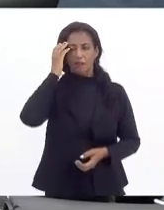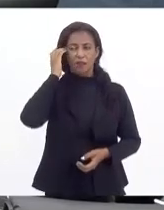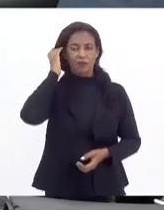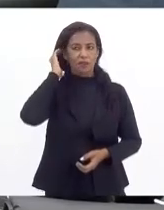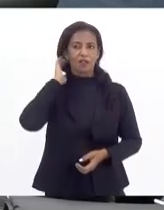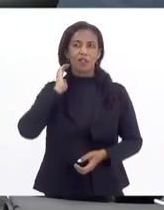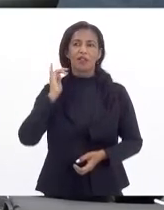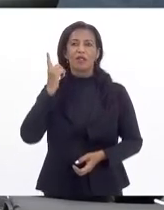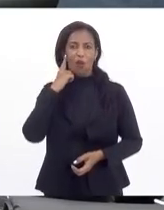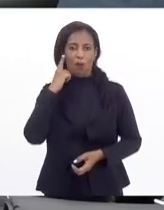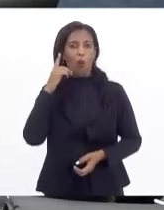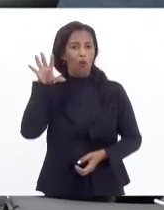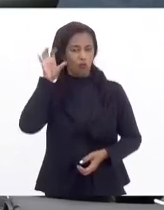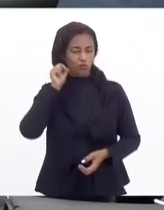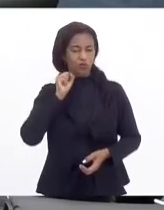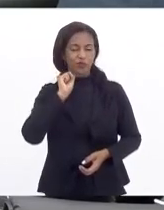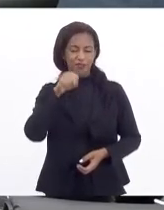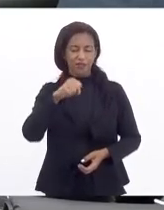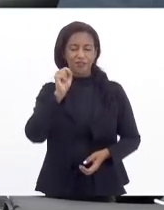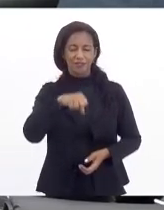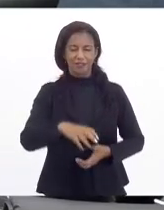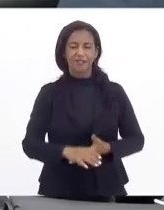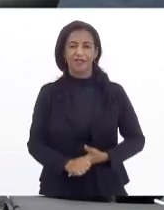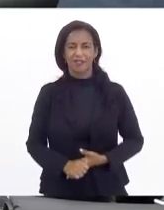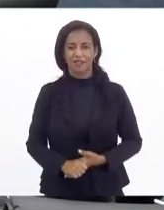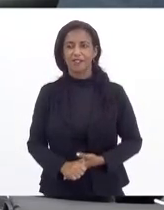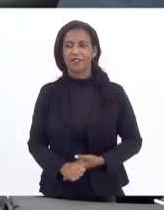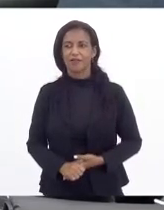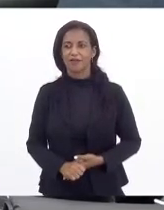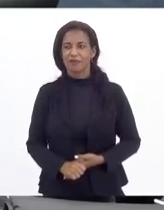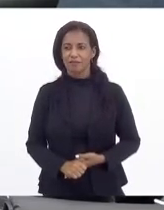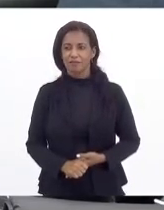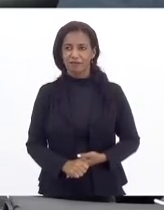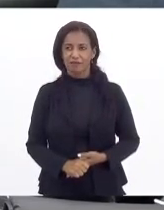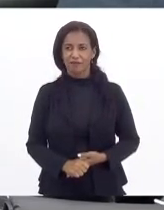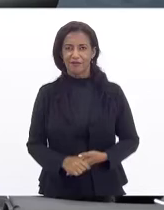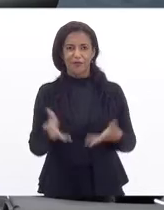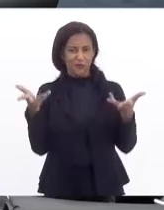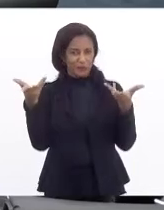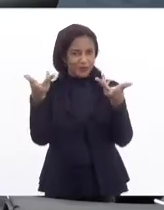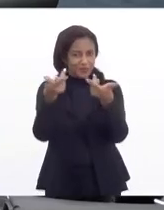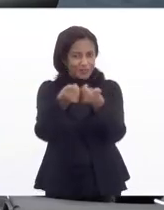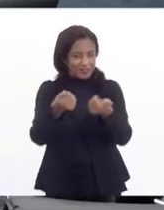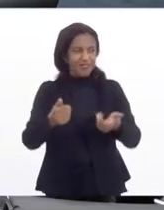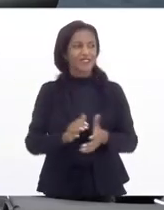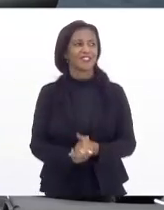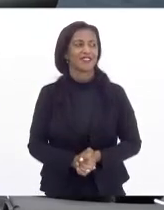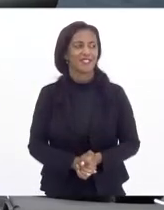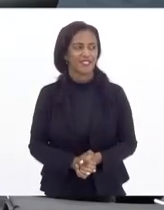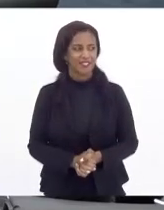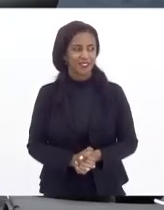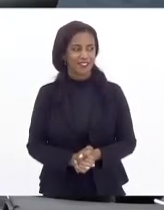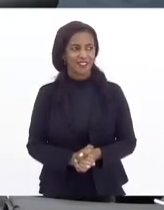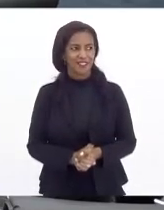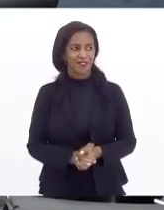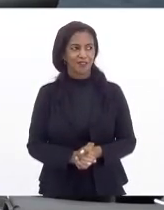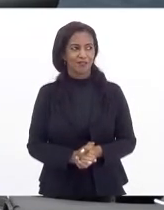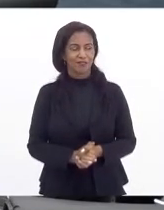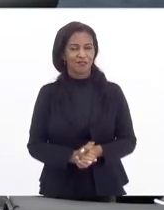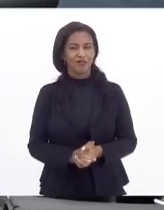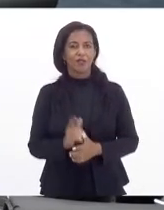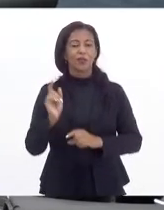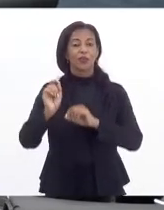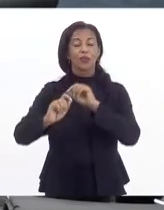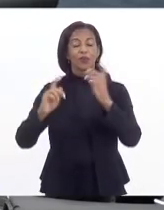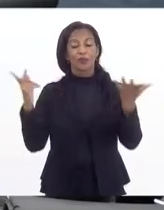Está me ouvindo agora? Dá para ouvir? Sim, Eliomar. Oh, que beleza. Bom, é isso aí. O que